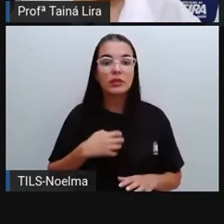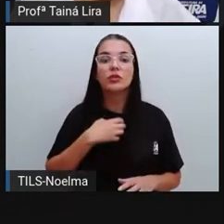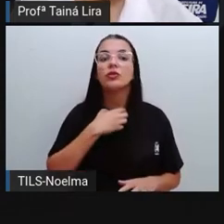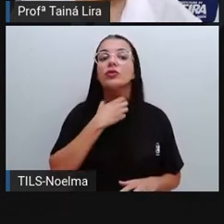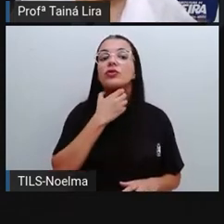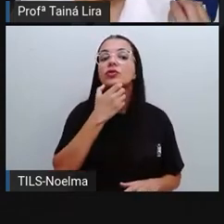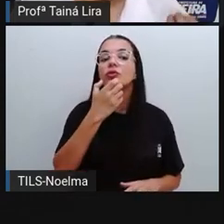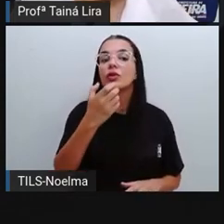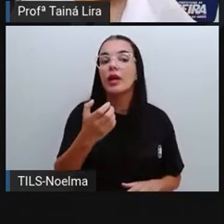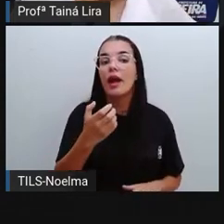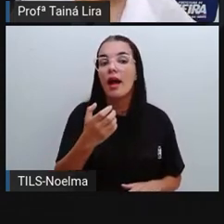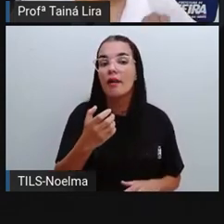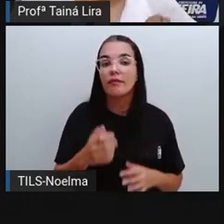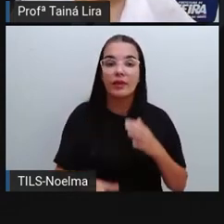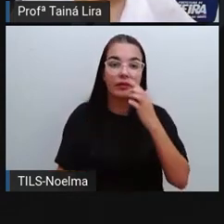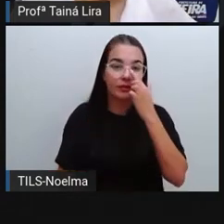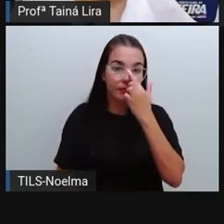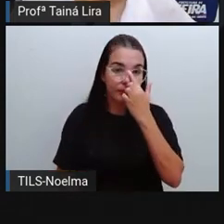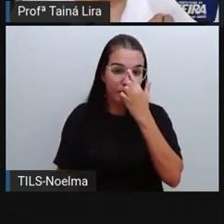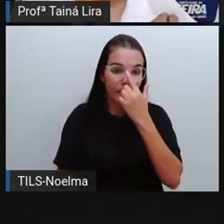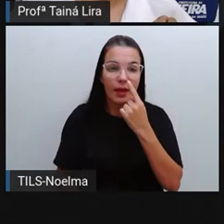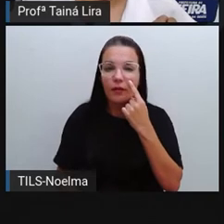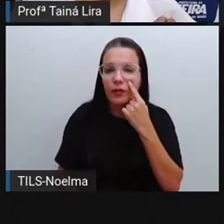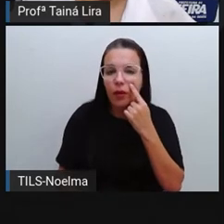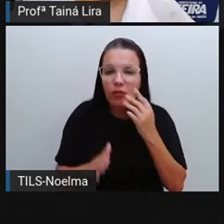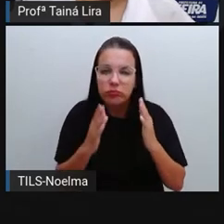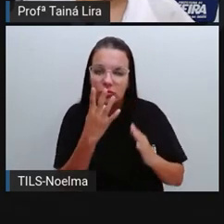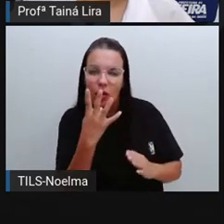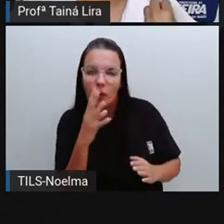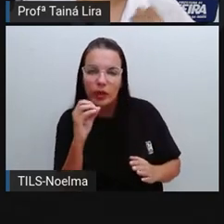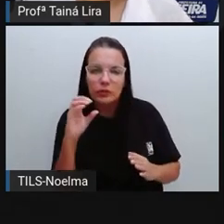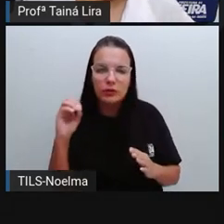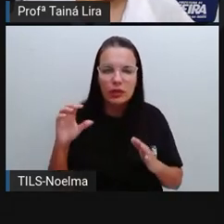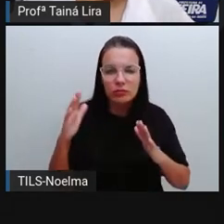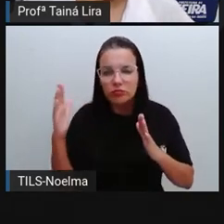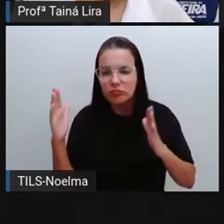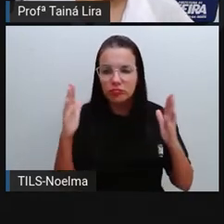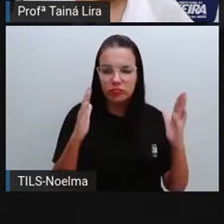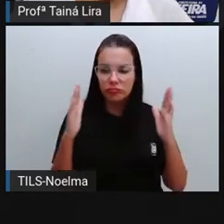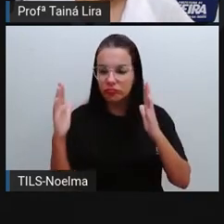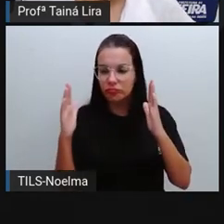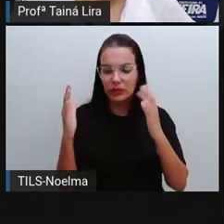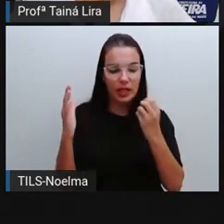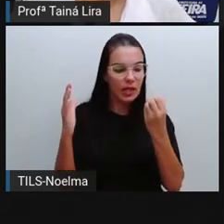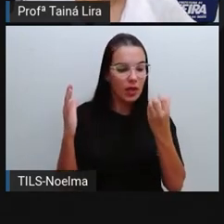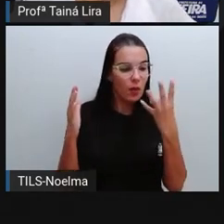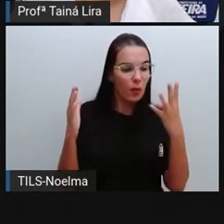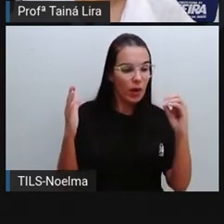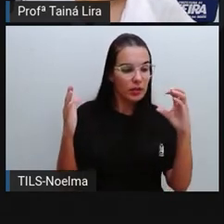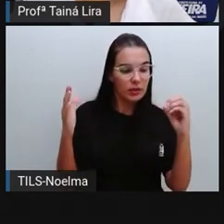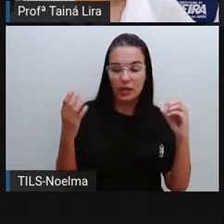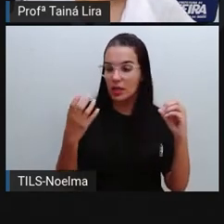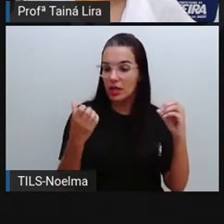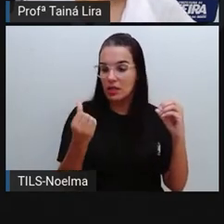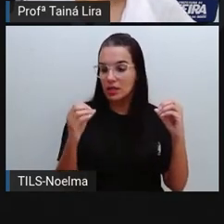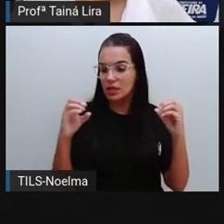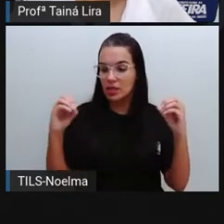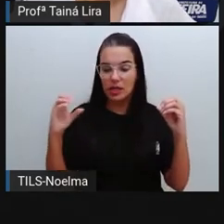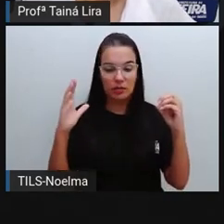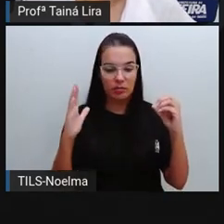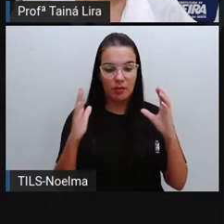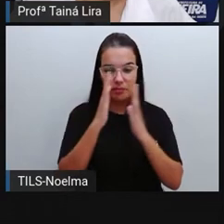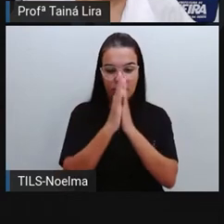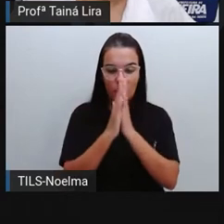o 450 vai estar aqui entre o 400 e o 600, tá? Então, o peso da